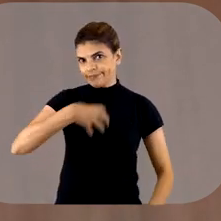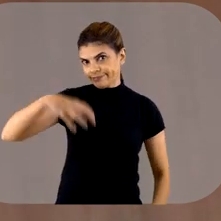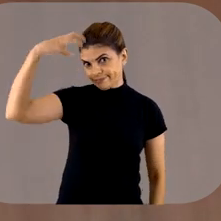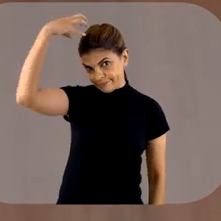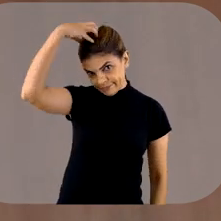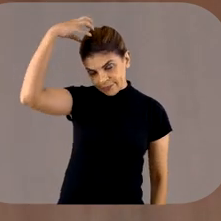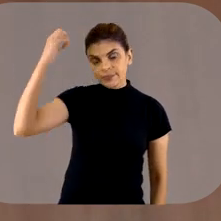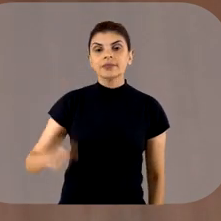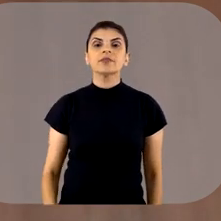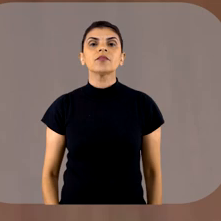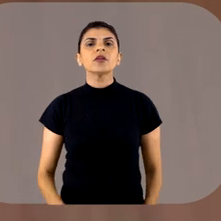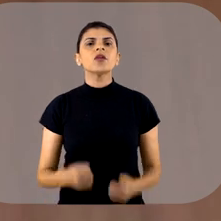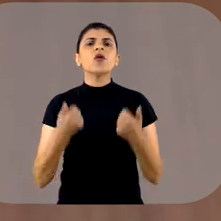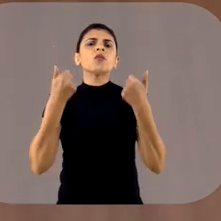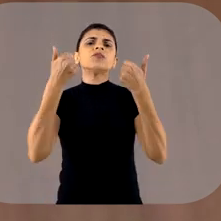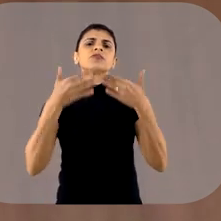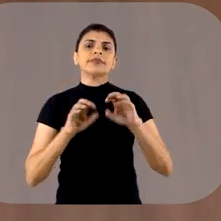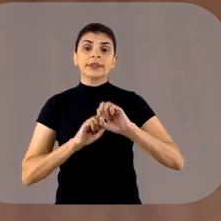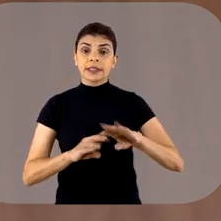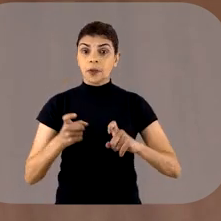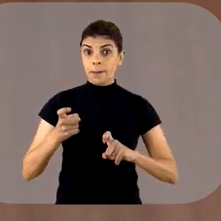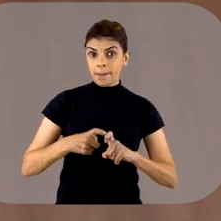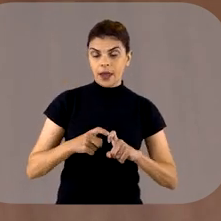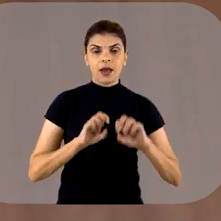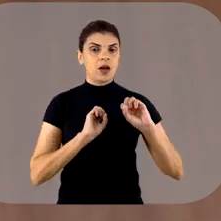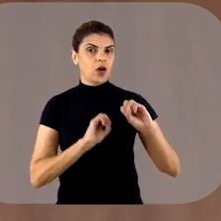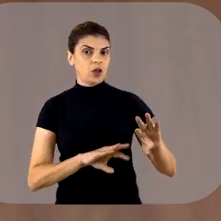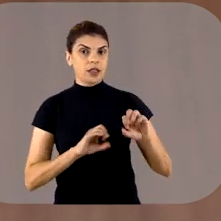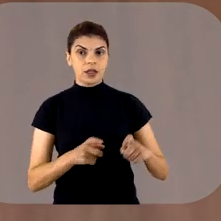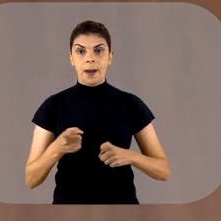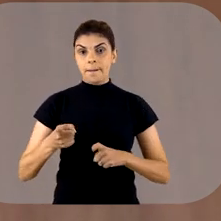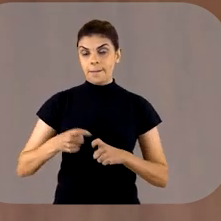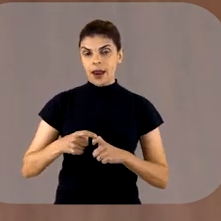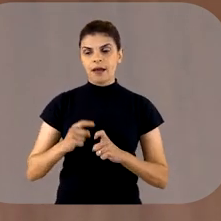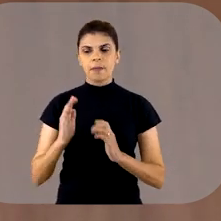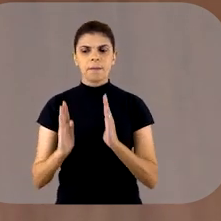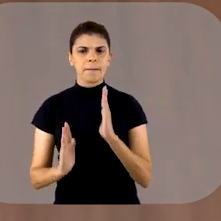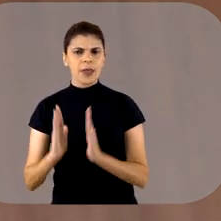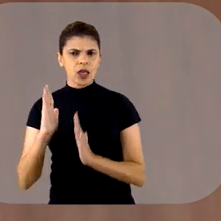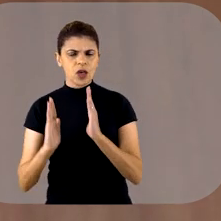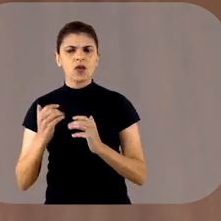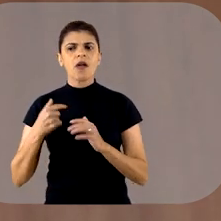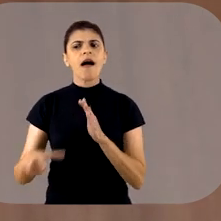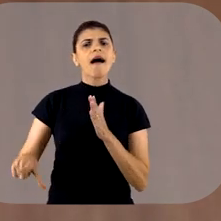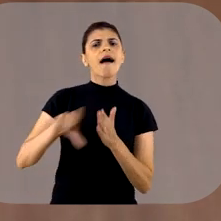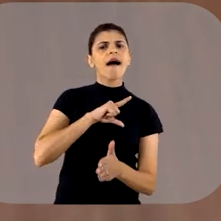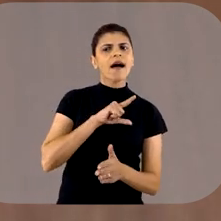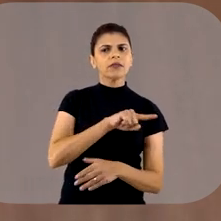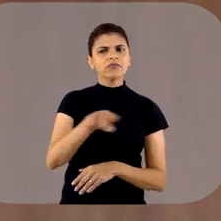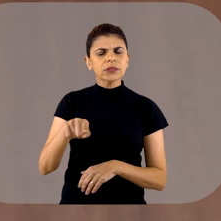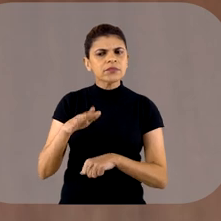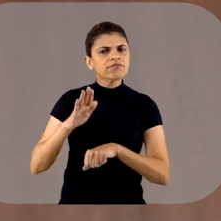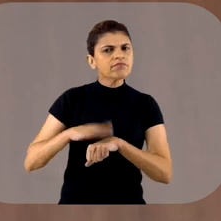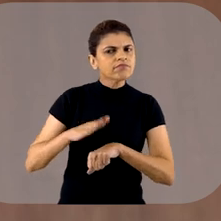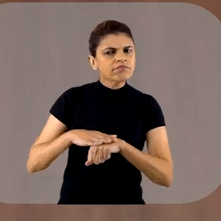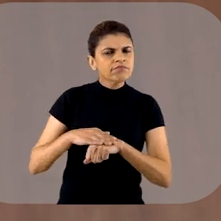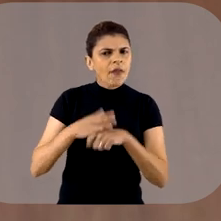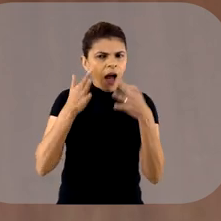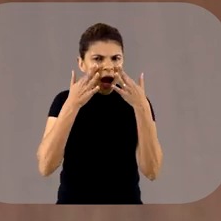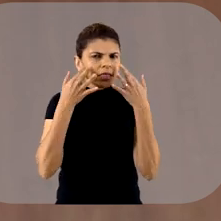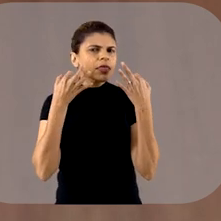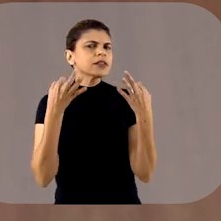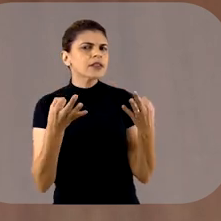e para falar do ensino médico né da educação médica nesse período eu quero antes eh chamar a atenção para o